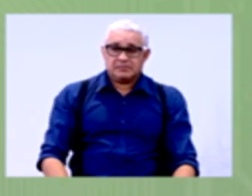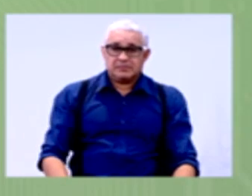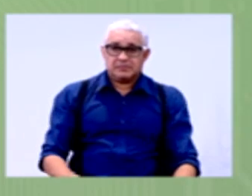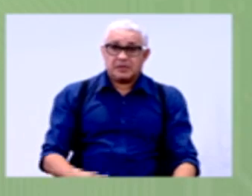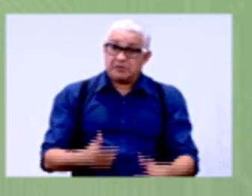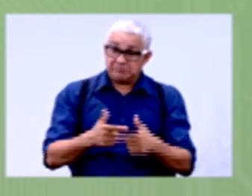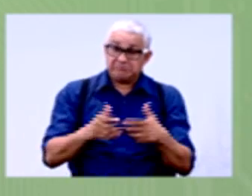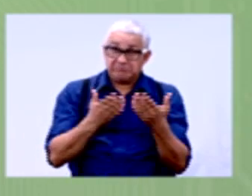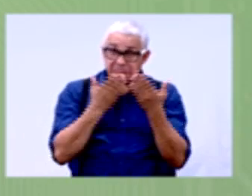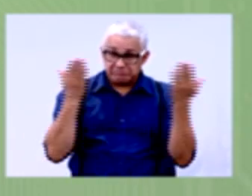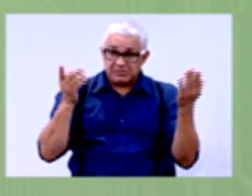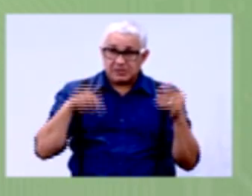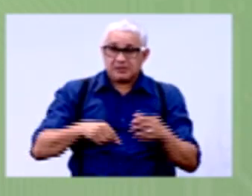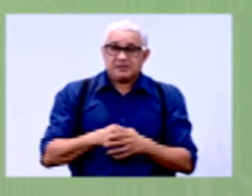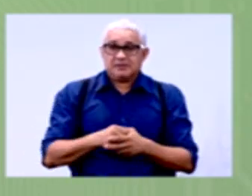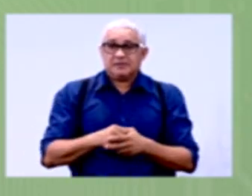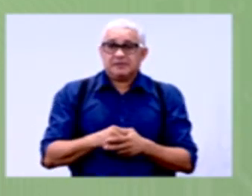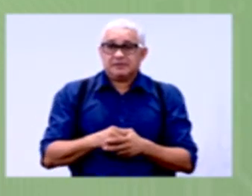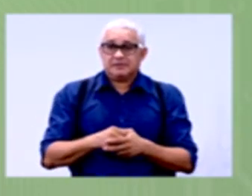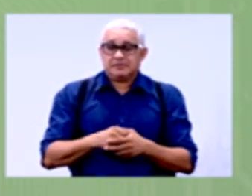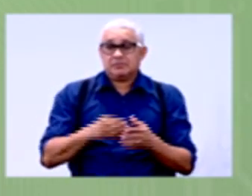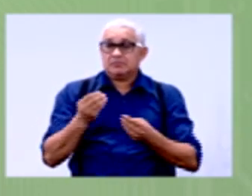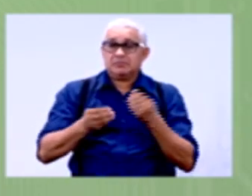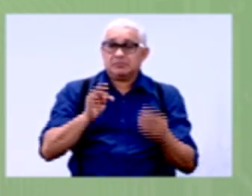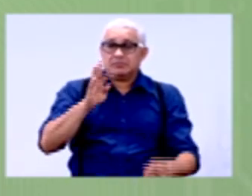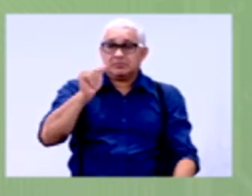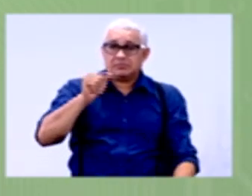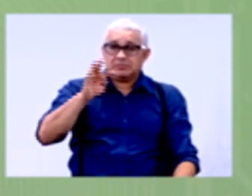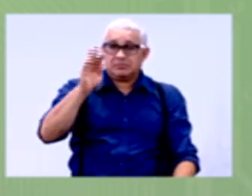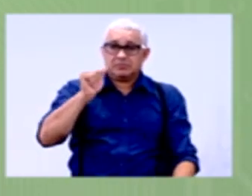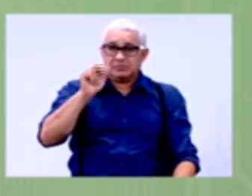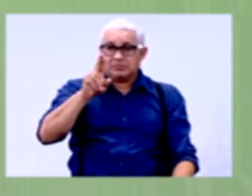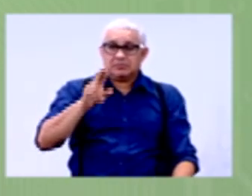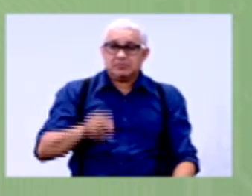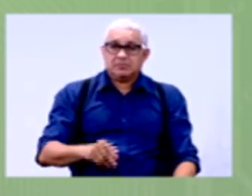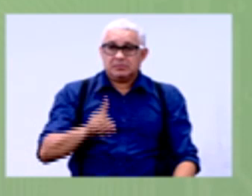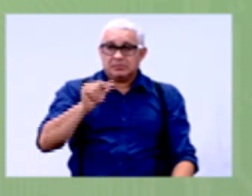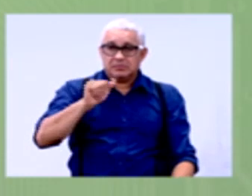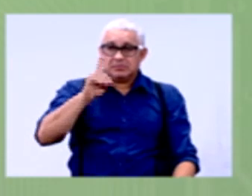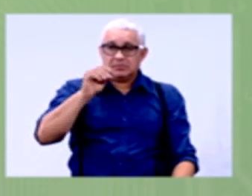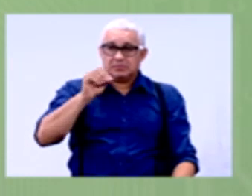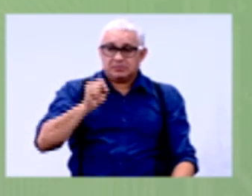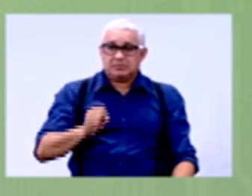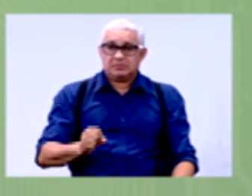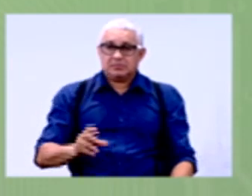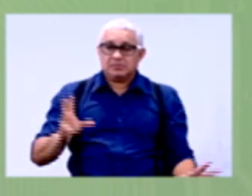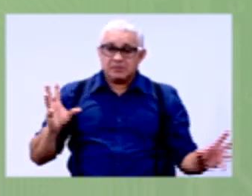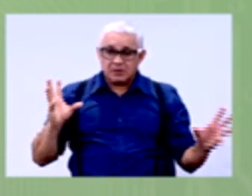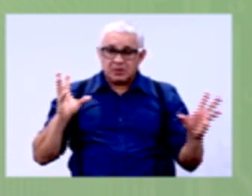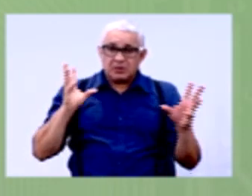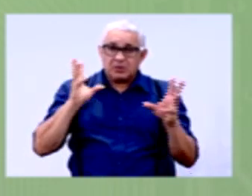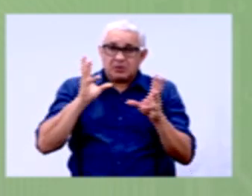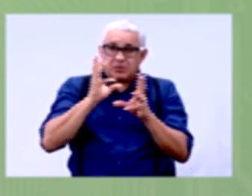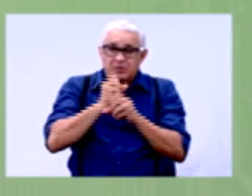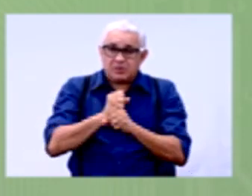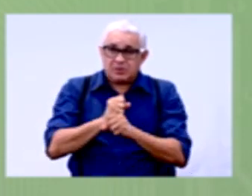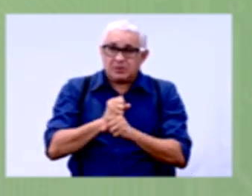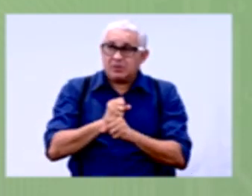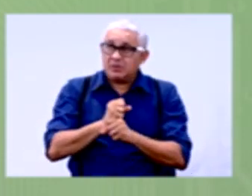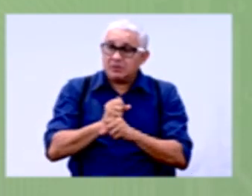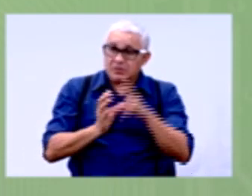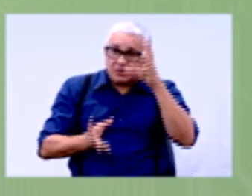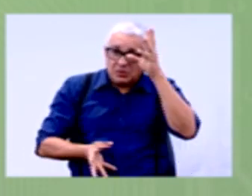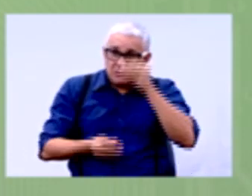para questão de tratar dados, né? Em resumo, aí, o que a gente pode ver nas questões que nós trabalhamos,